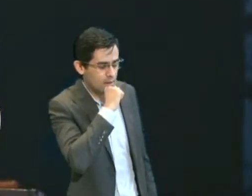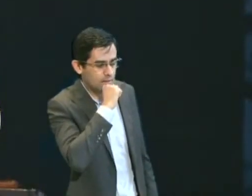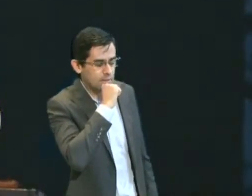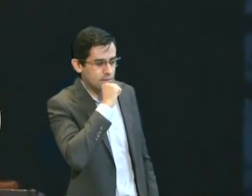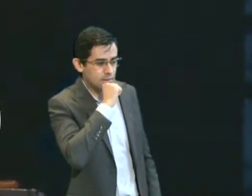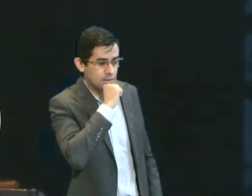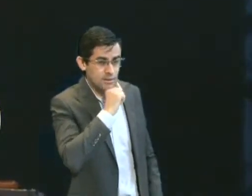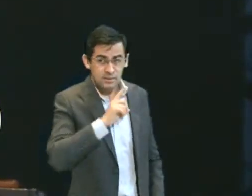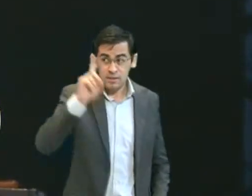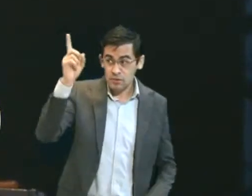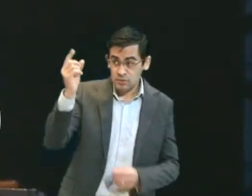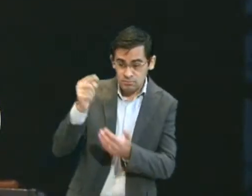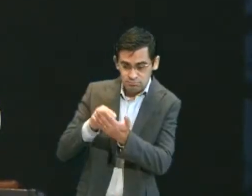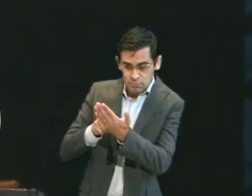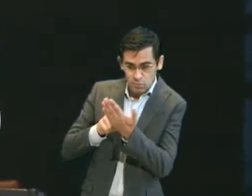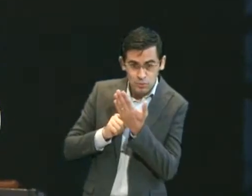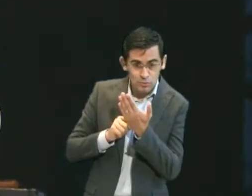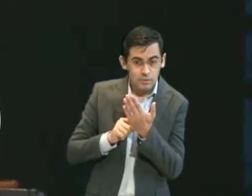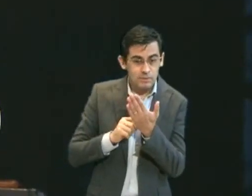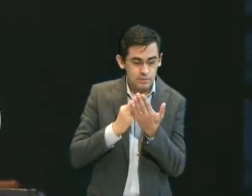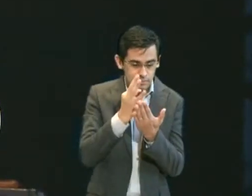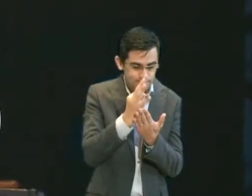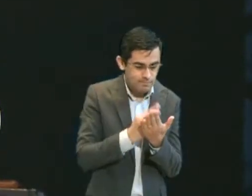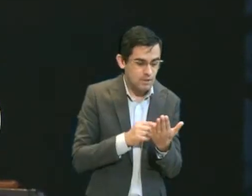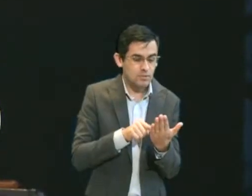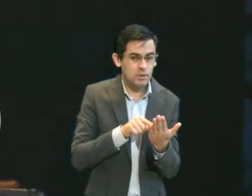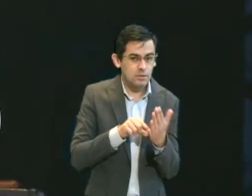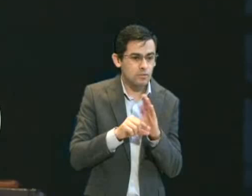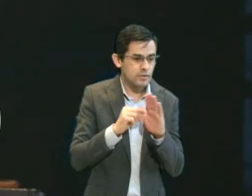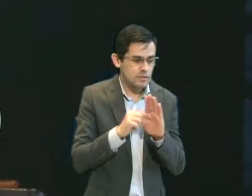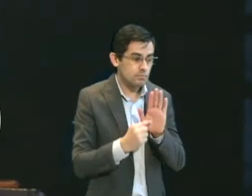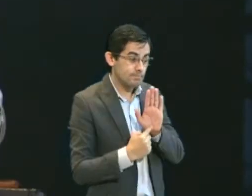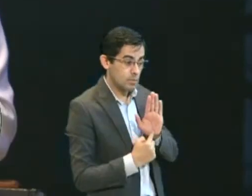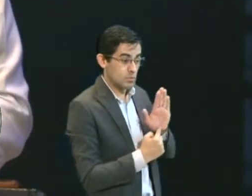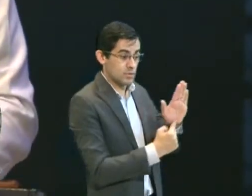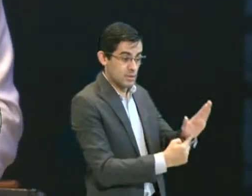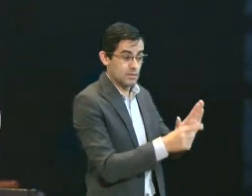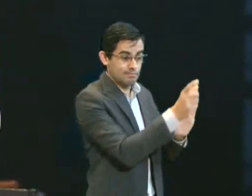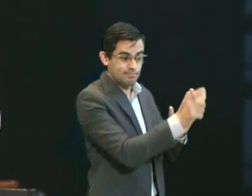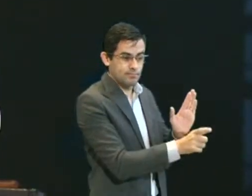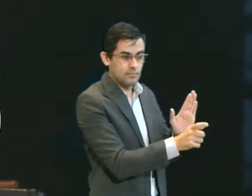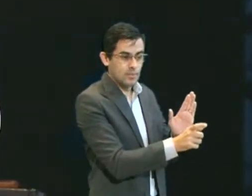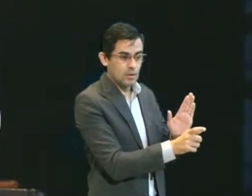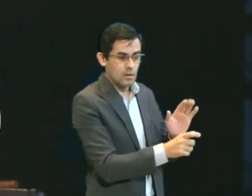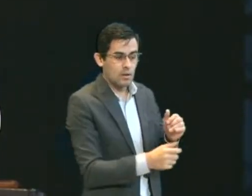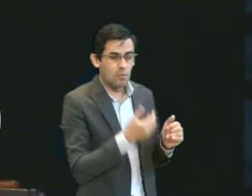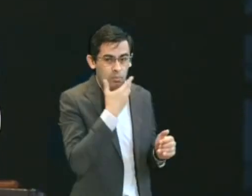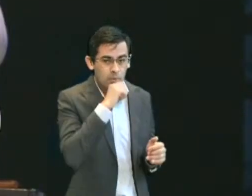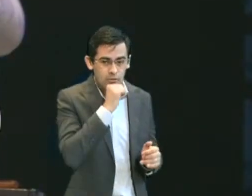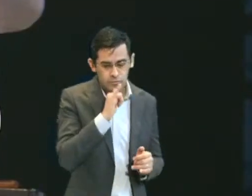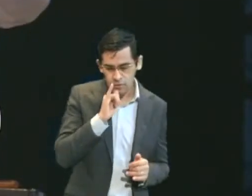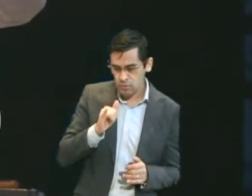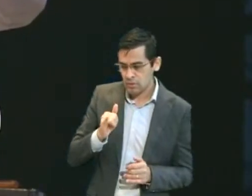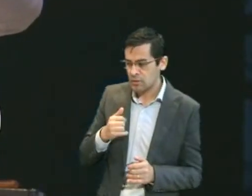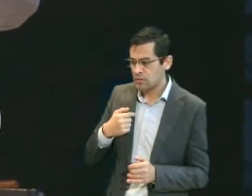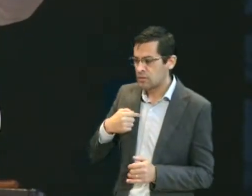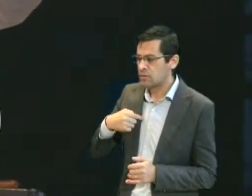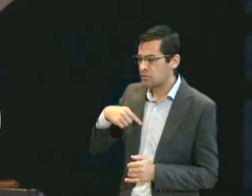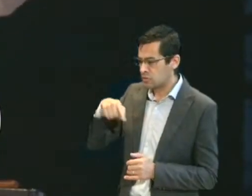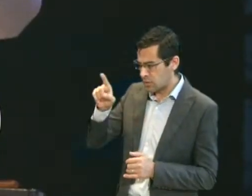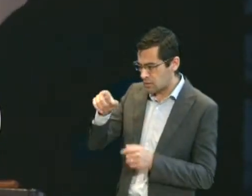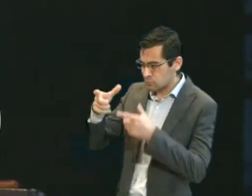deu esse texto aqui. E mostrei para ele. Ele falou para mim: filho, vai lá